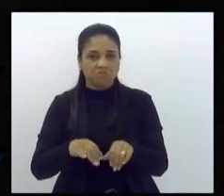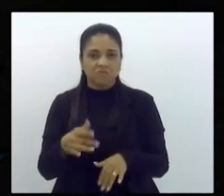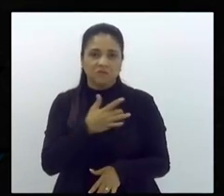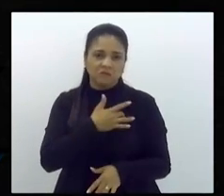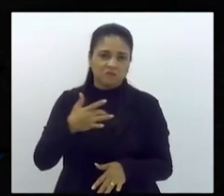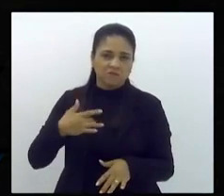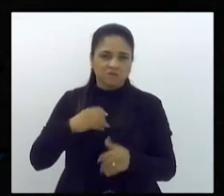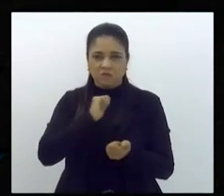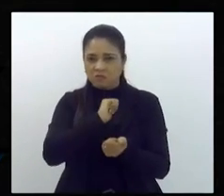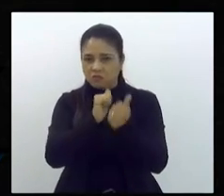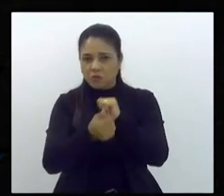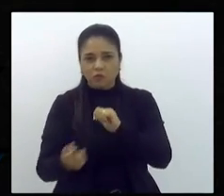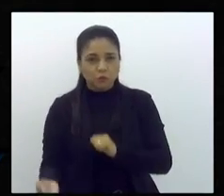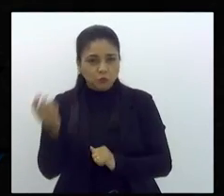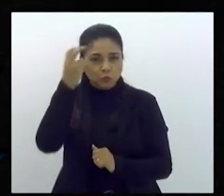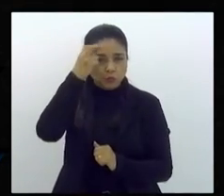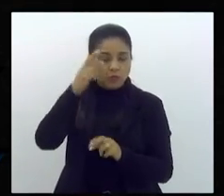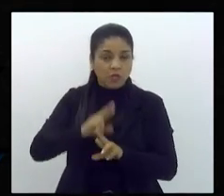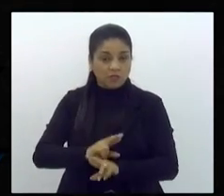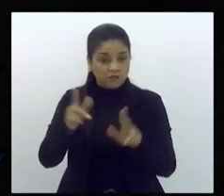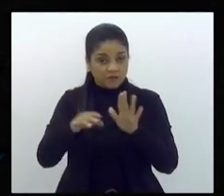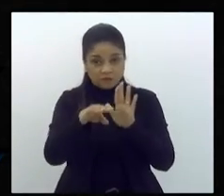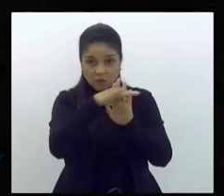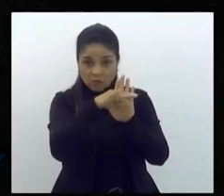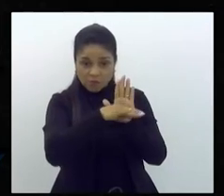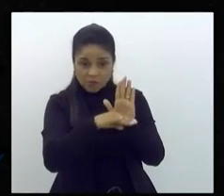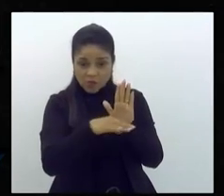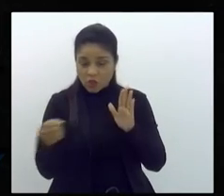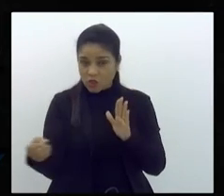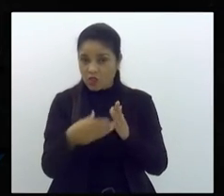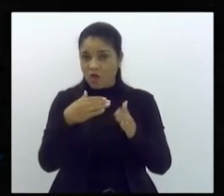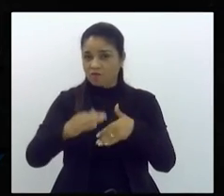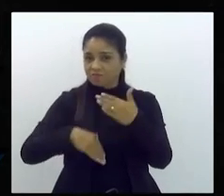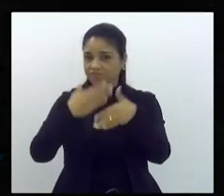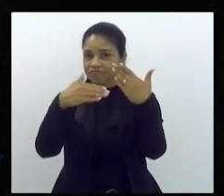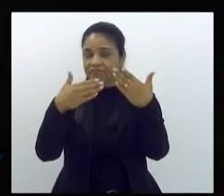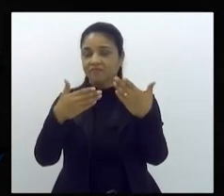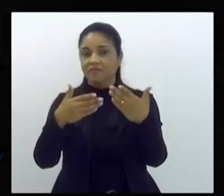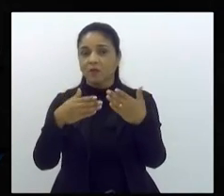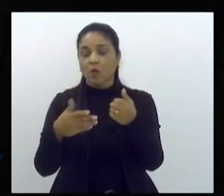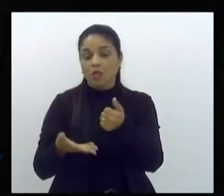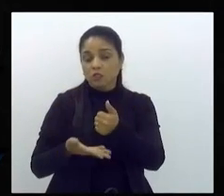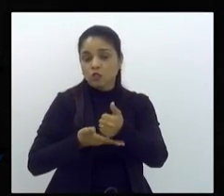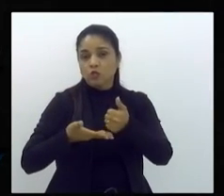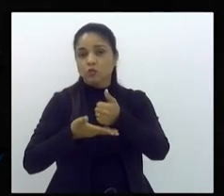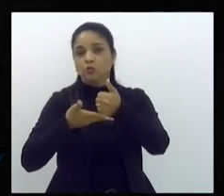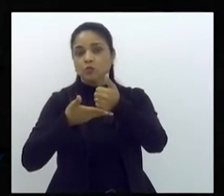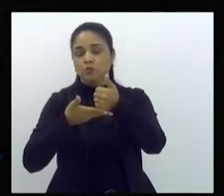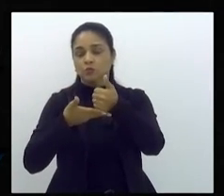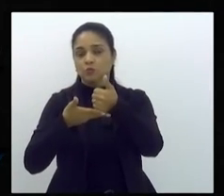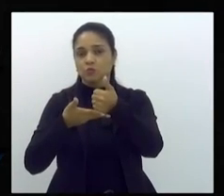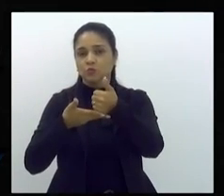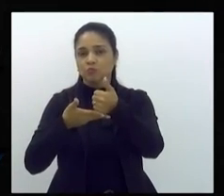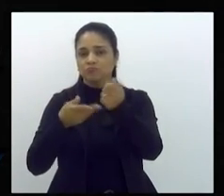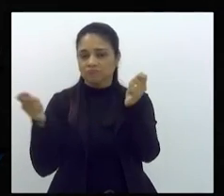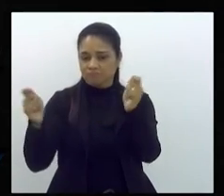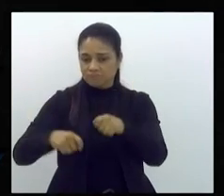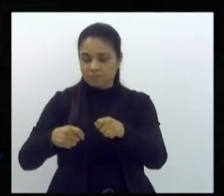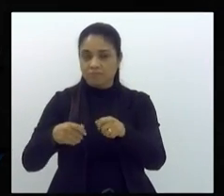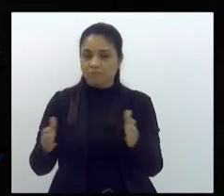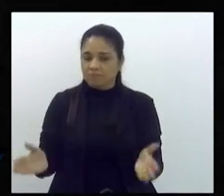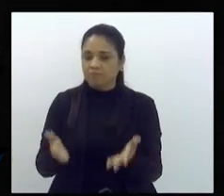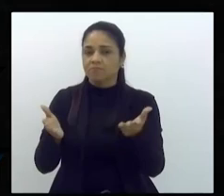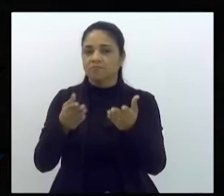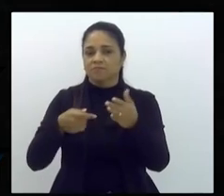um grande diferencial do programa em sua nova fase é a sustentabilidade Ou seja é preciso promover